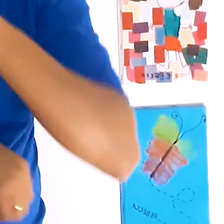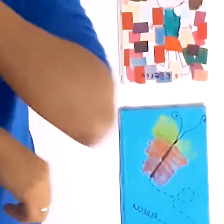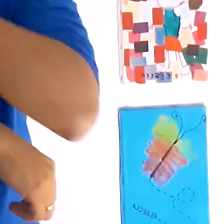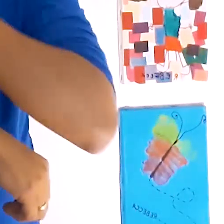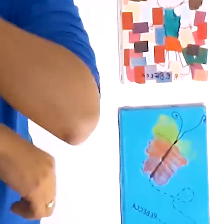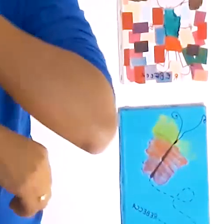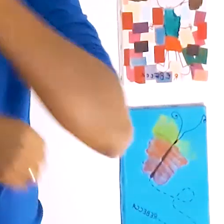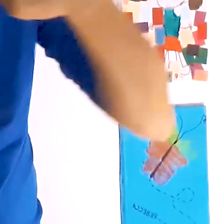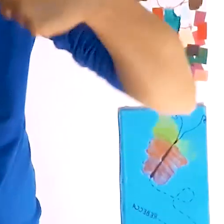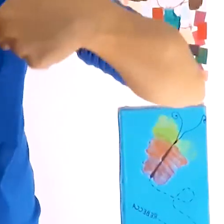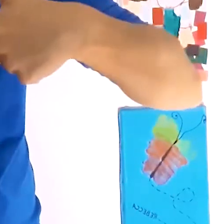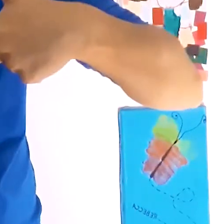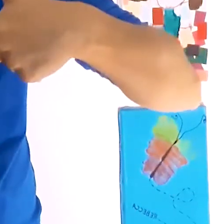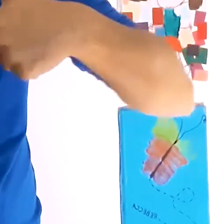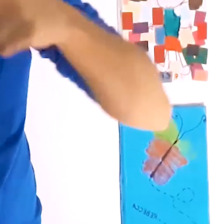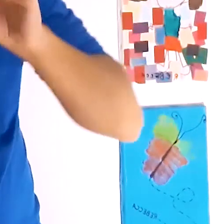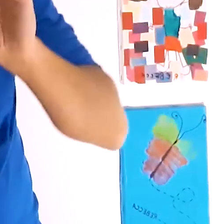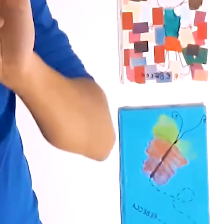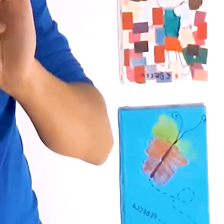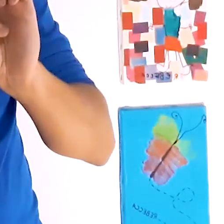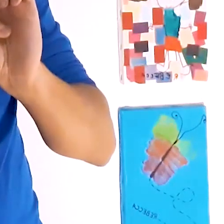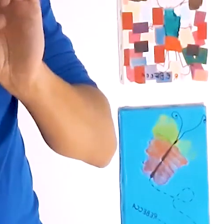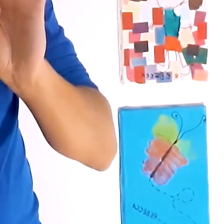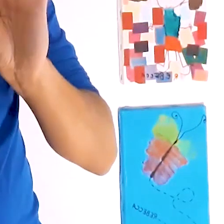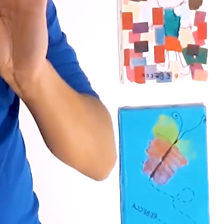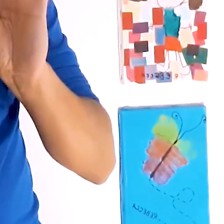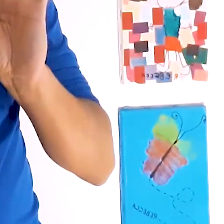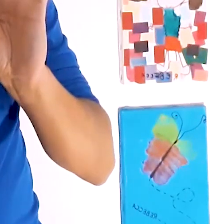Ou de etanol.